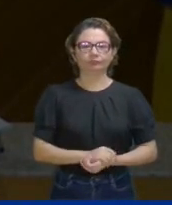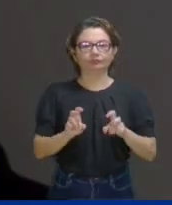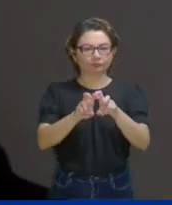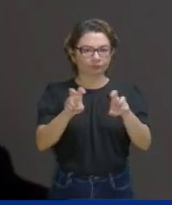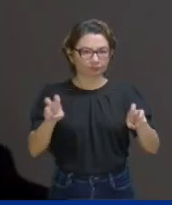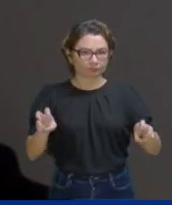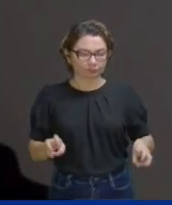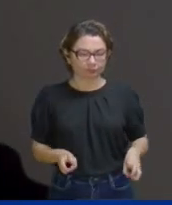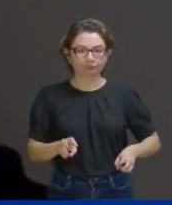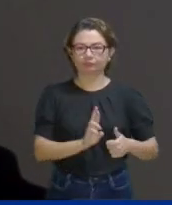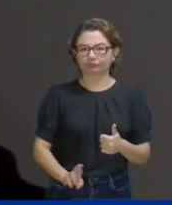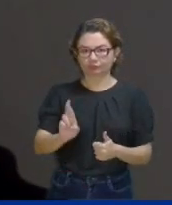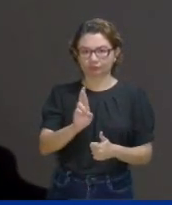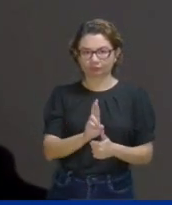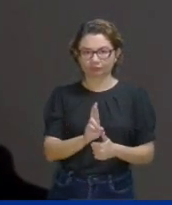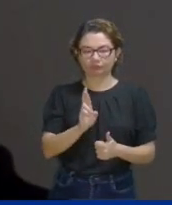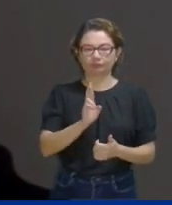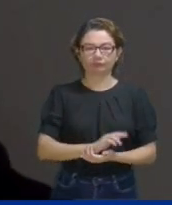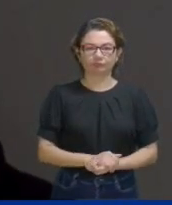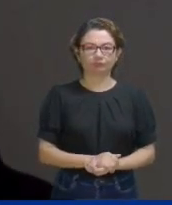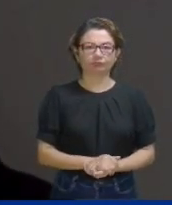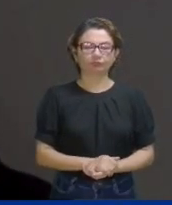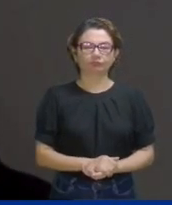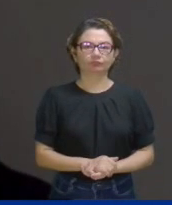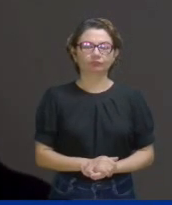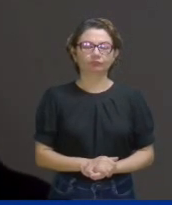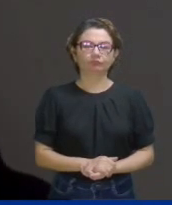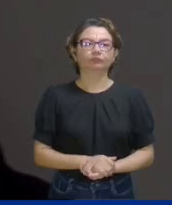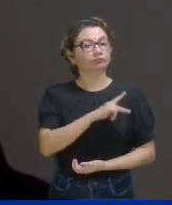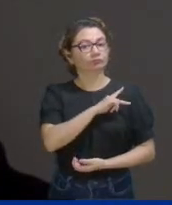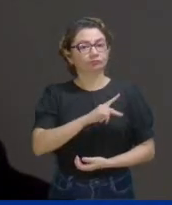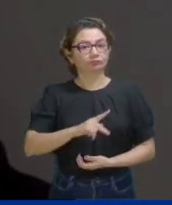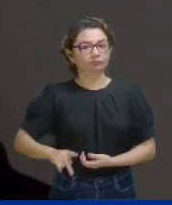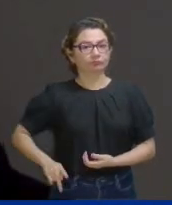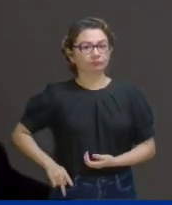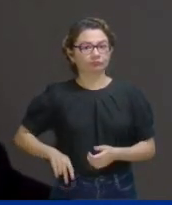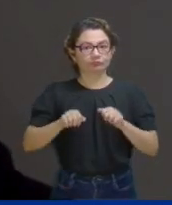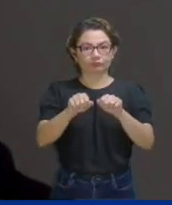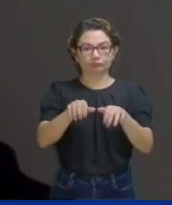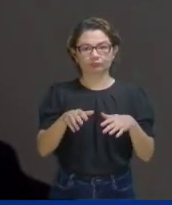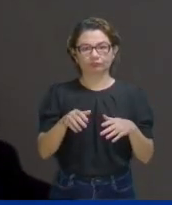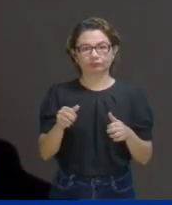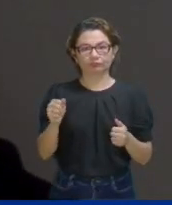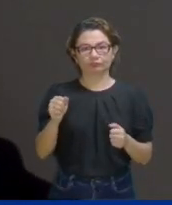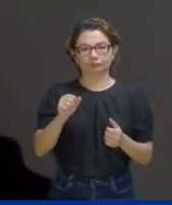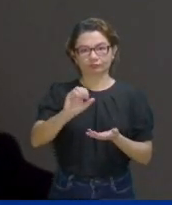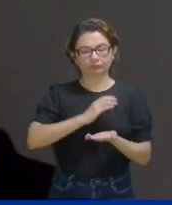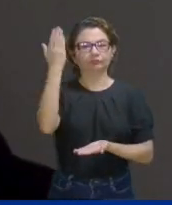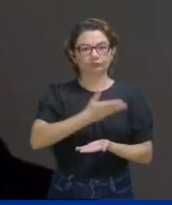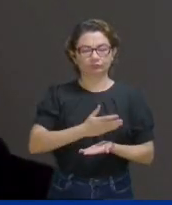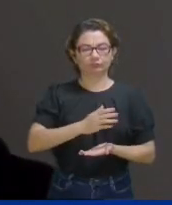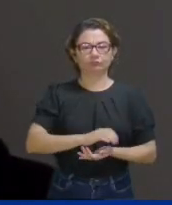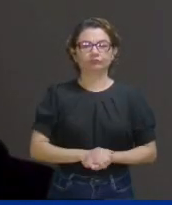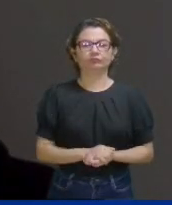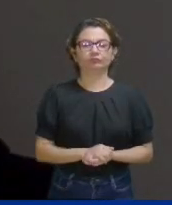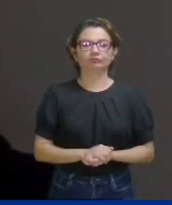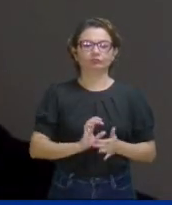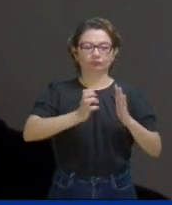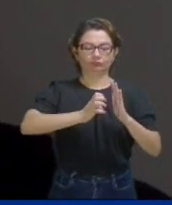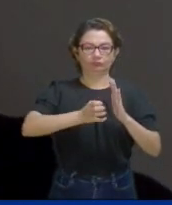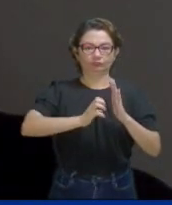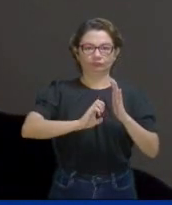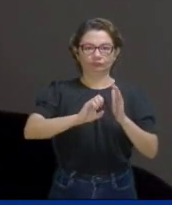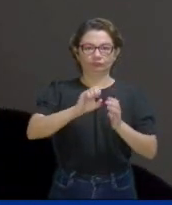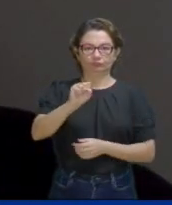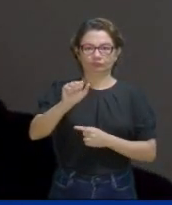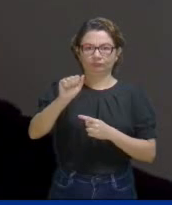presidente, eminentes pares, doutora procuradora regional. Em ambiente virtual, Senhor presidente, juiz Rivaldo trata de Valente. prestação de Ele é contas de branco, de campanha cabelos do diretório parcialmente estadual grisalhos, do curto,